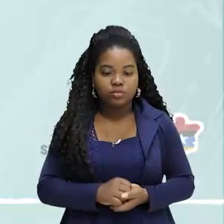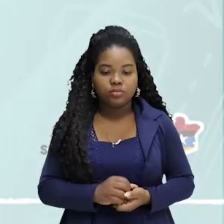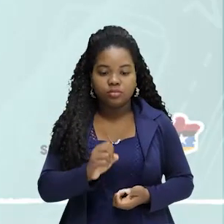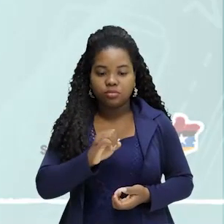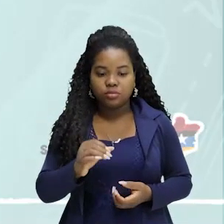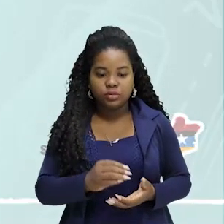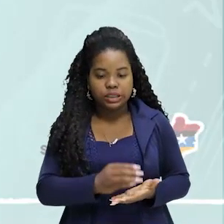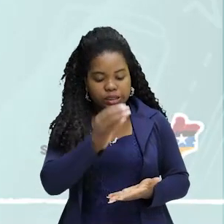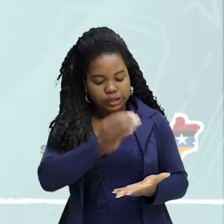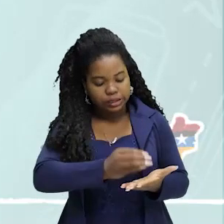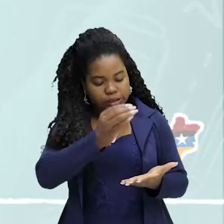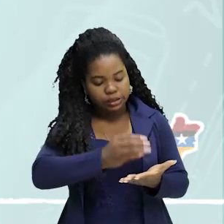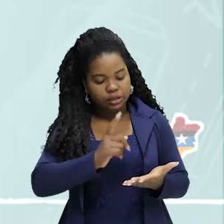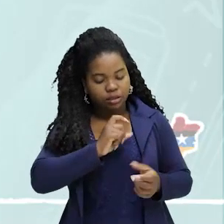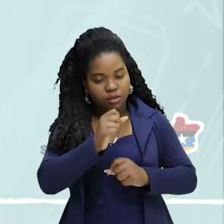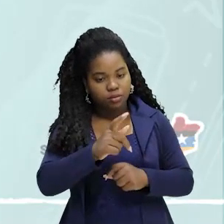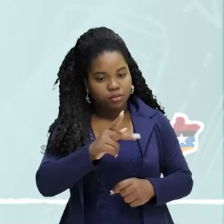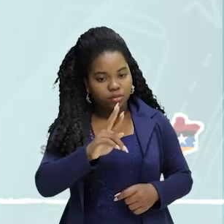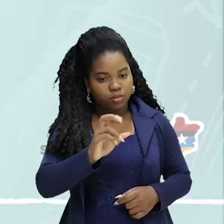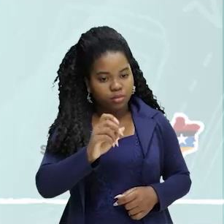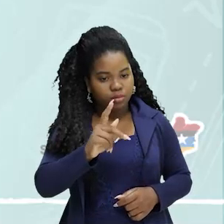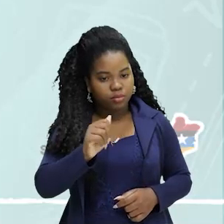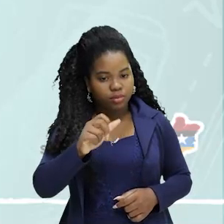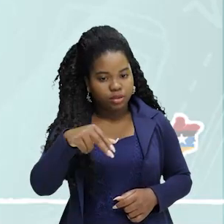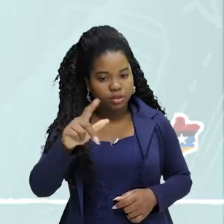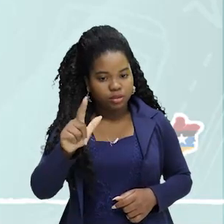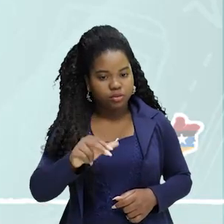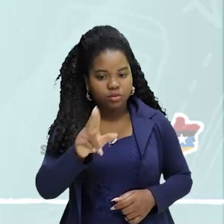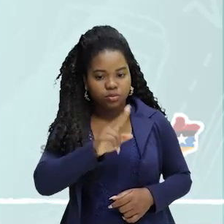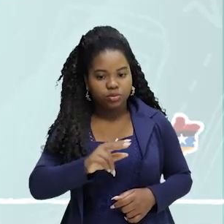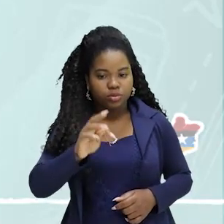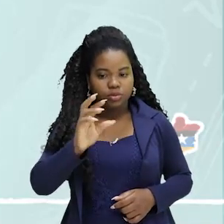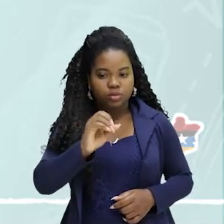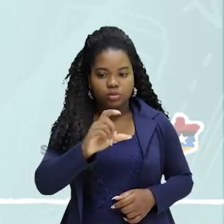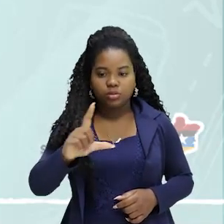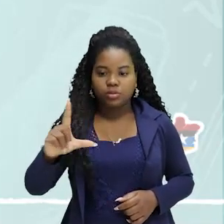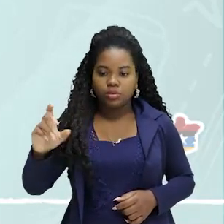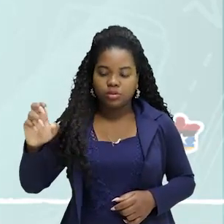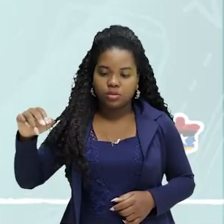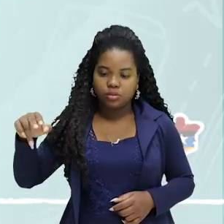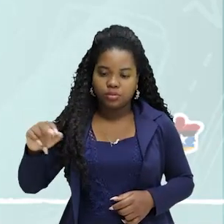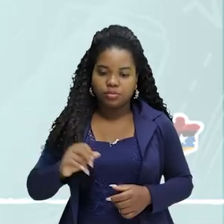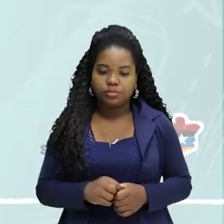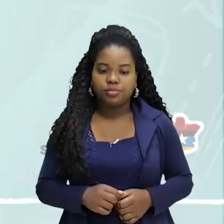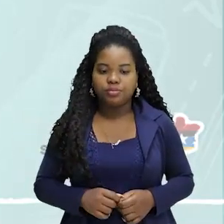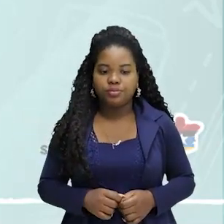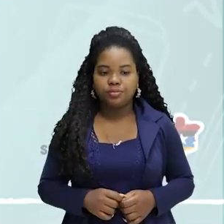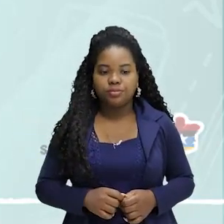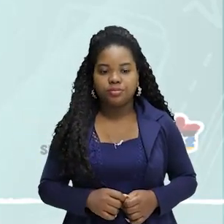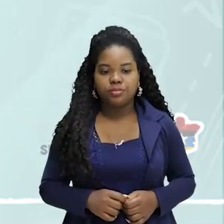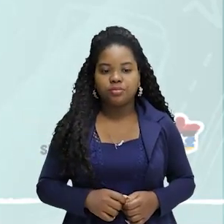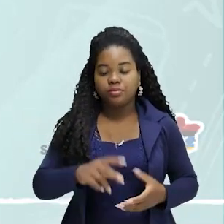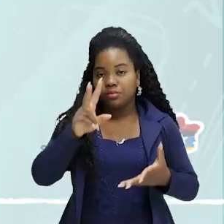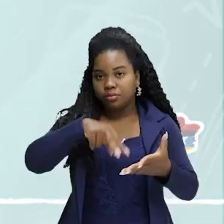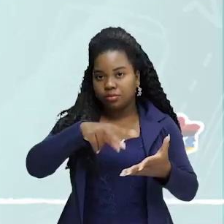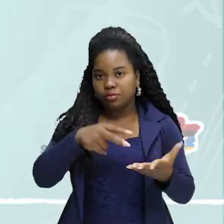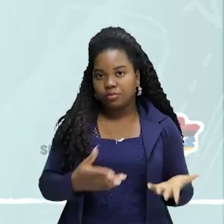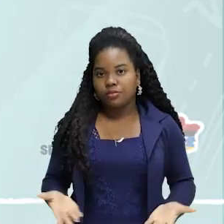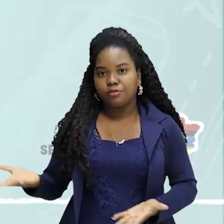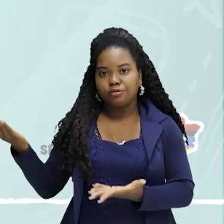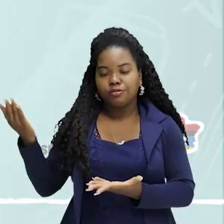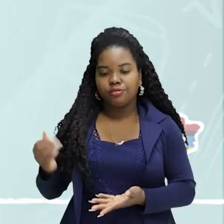houver propanal, estamos usando o reativo de Tollens, ou teste de Tollens. Se no frasco